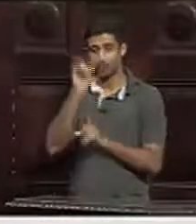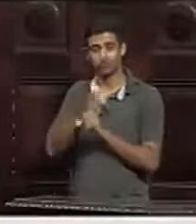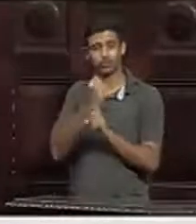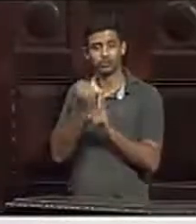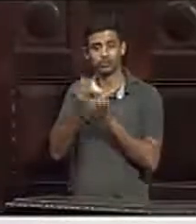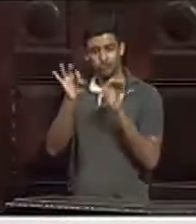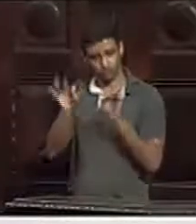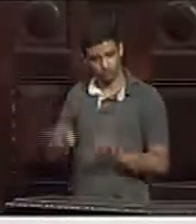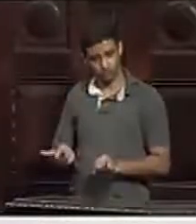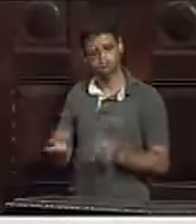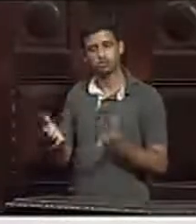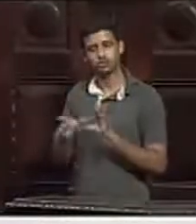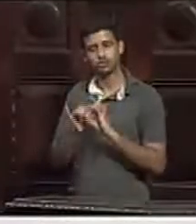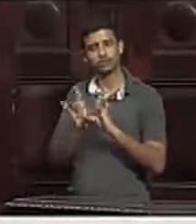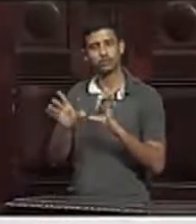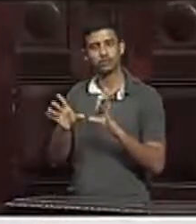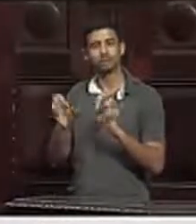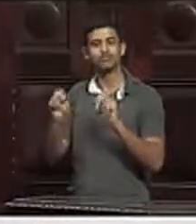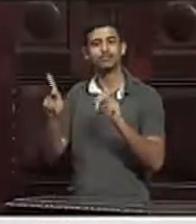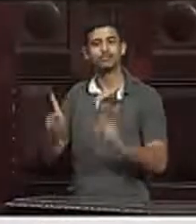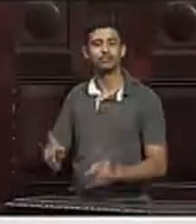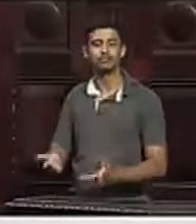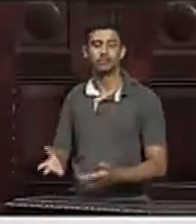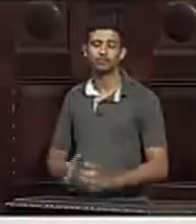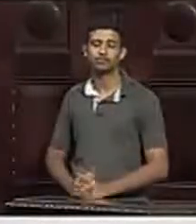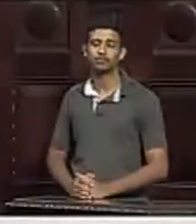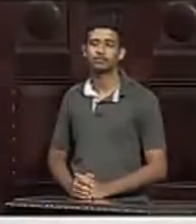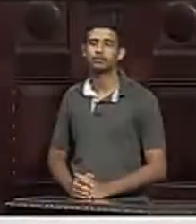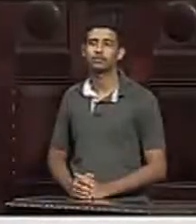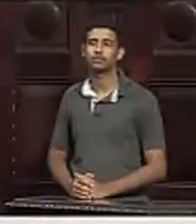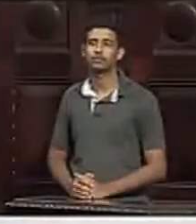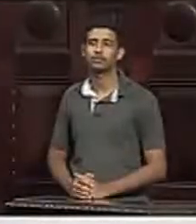solidária. Justiça e paz.